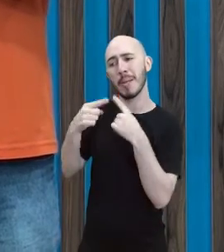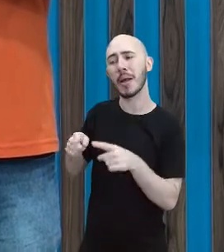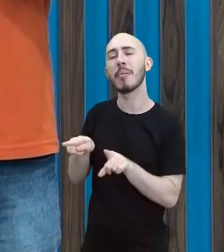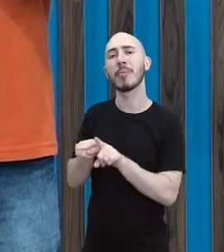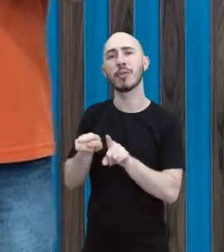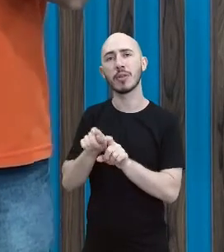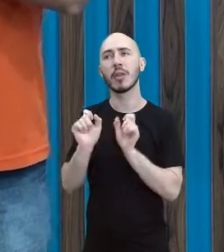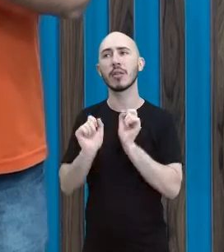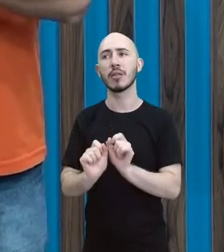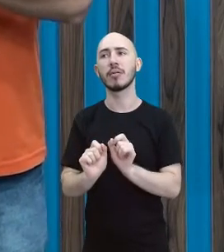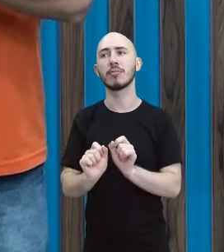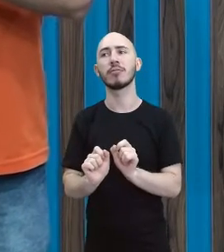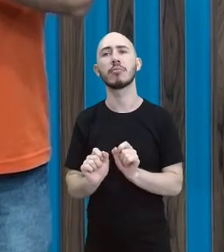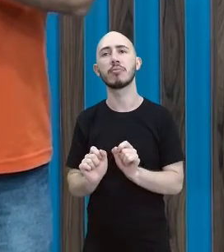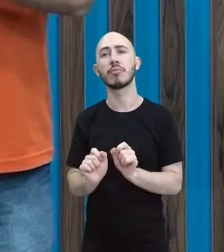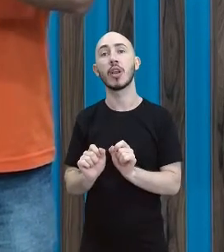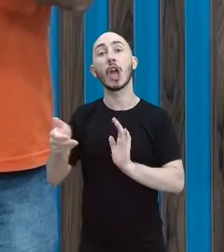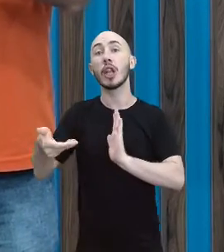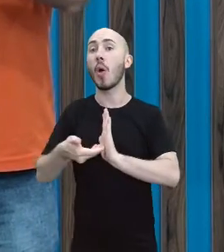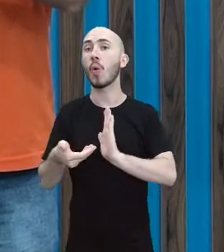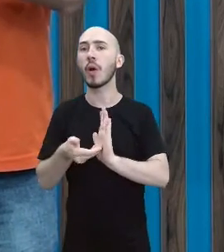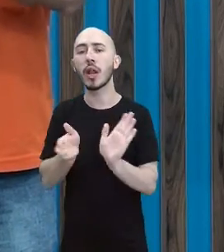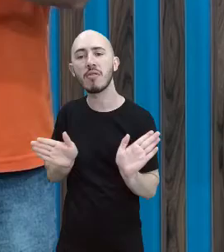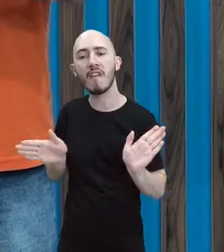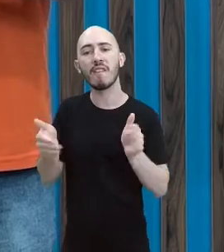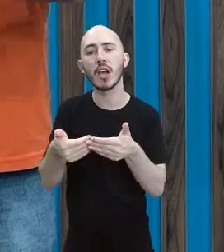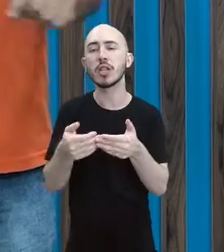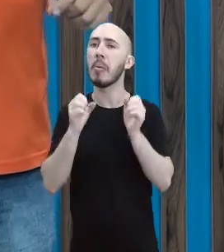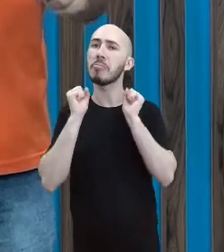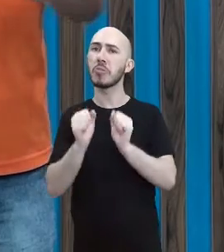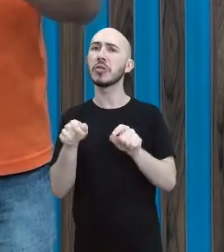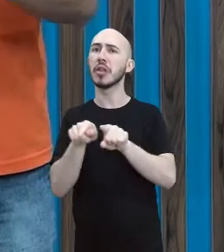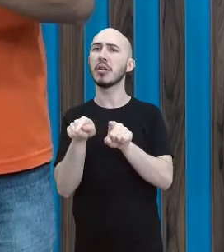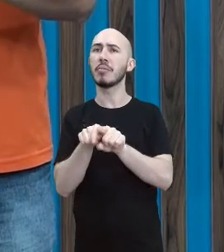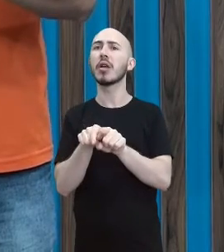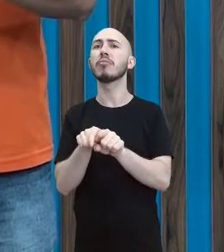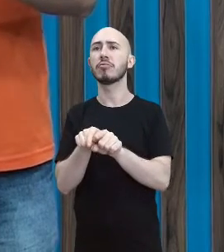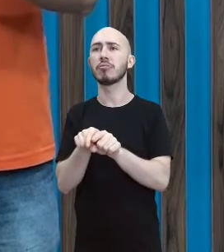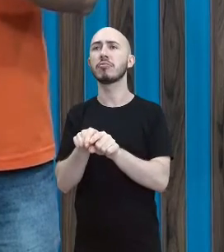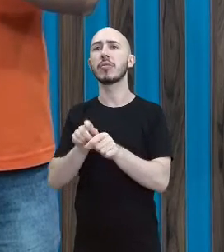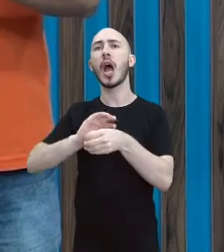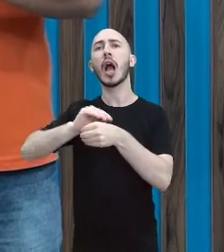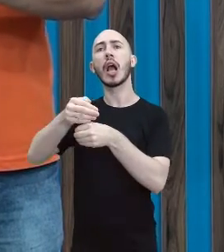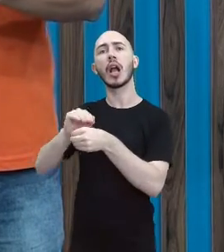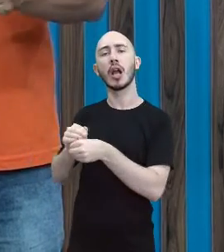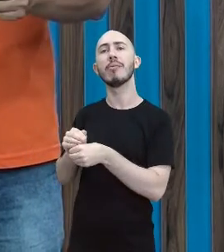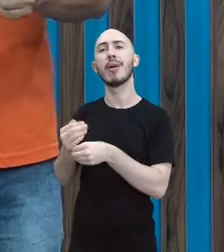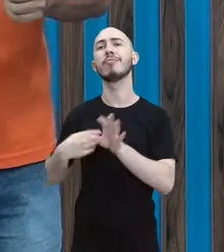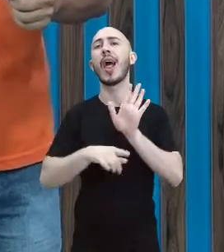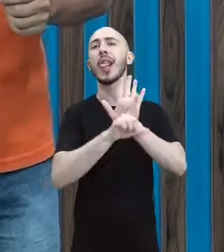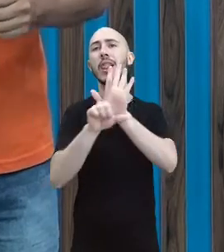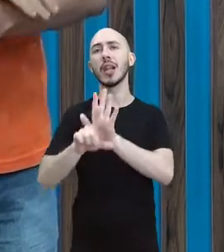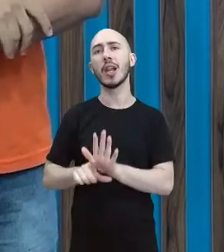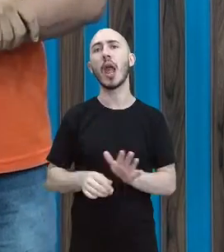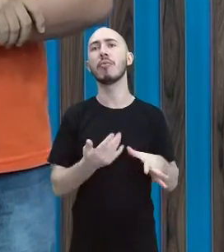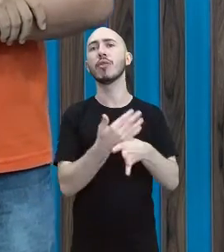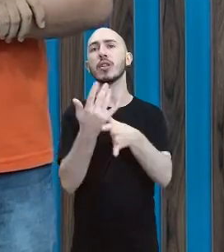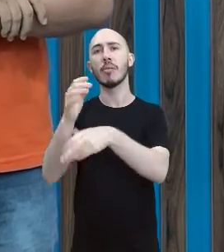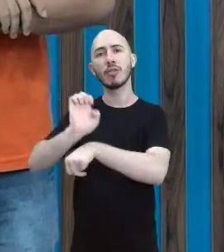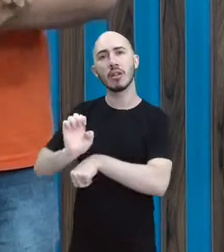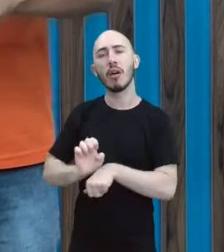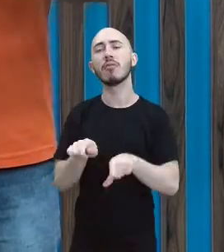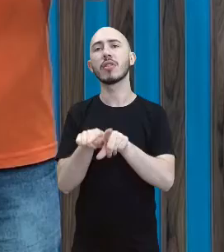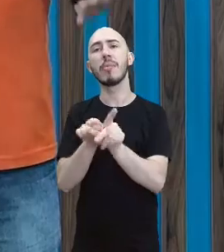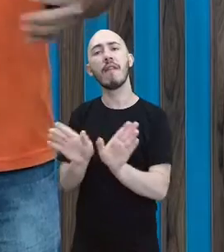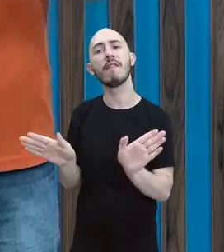poderia fechar o Congresso, fechar as câmaras legislativas estaduais e municipais e tirar os direitos